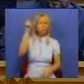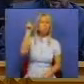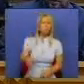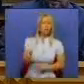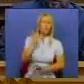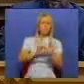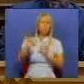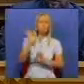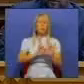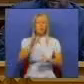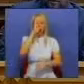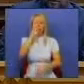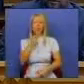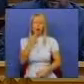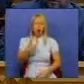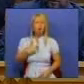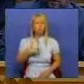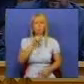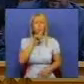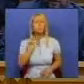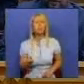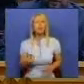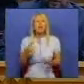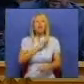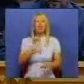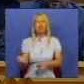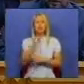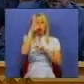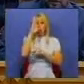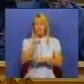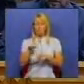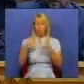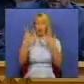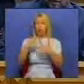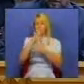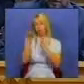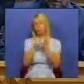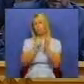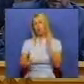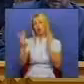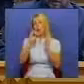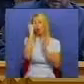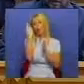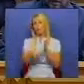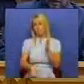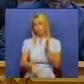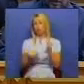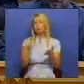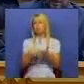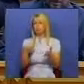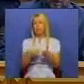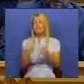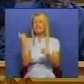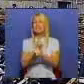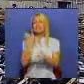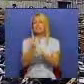concretas. Sr. Primeiro Ministro, este orçamento consagra um novo imposto, contribuição do serviço